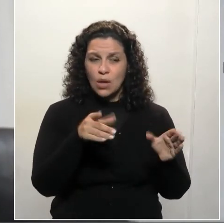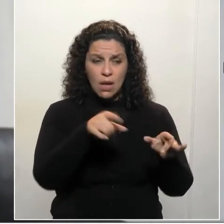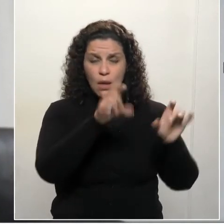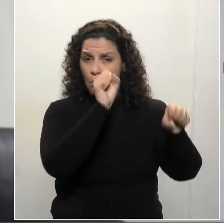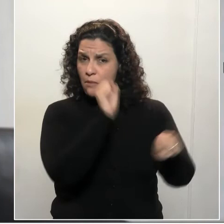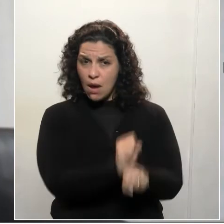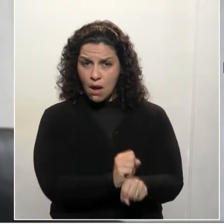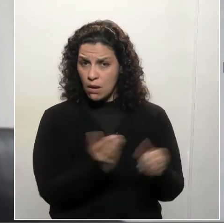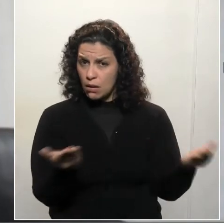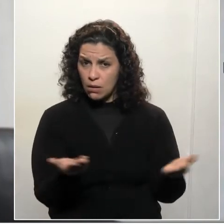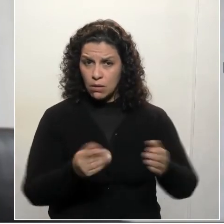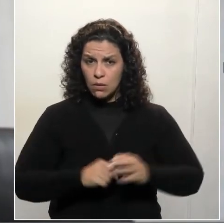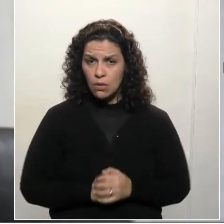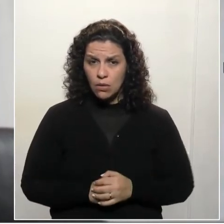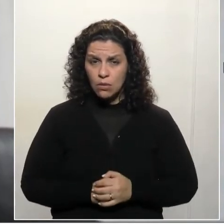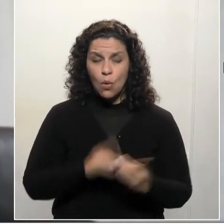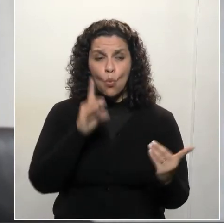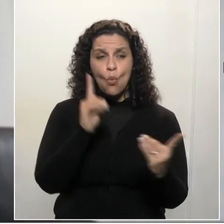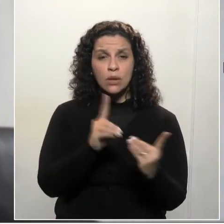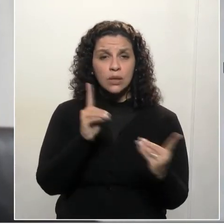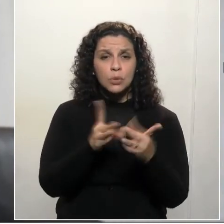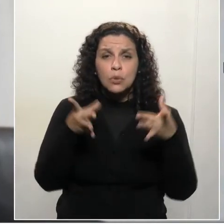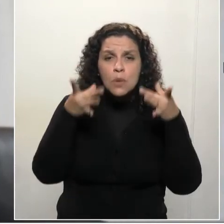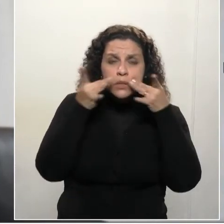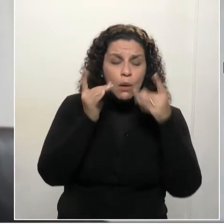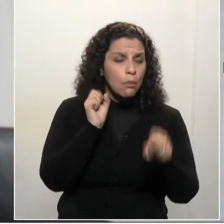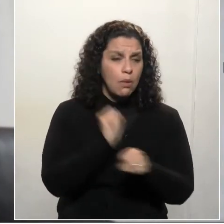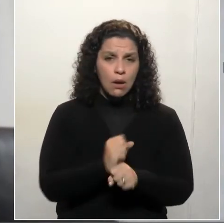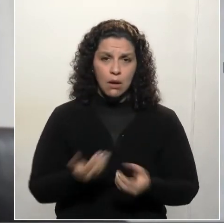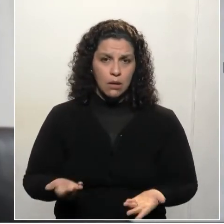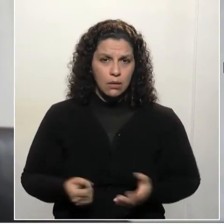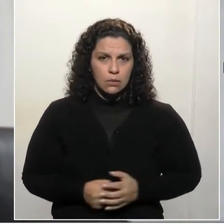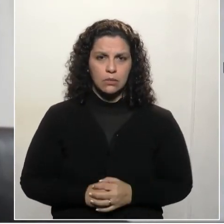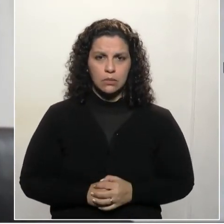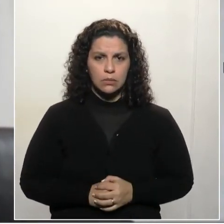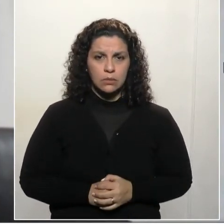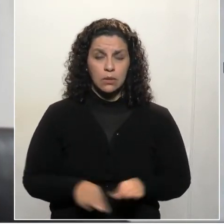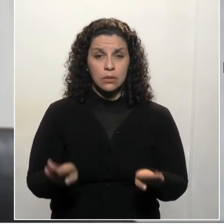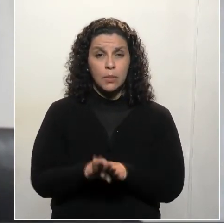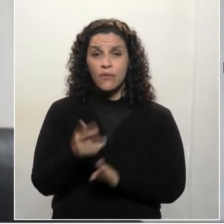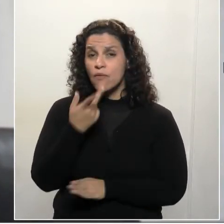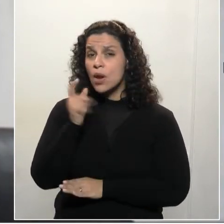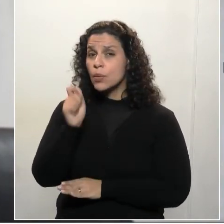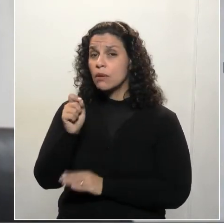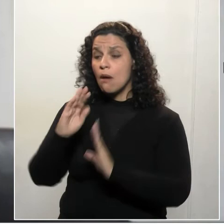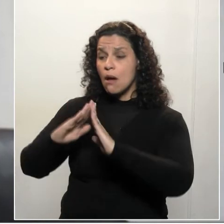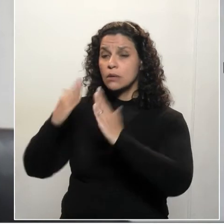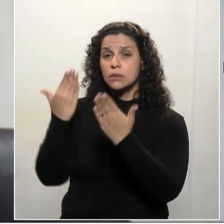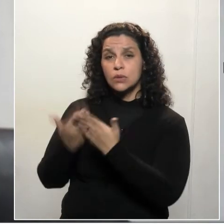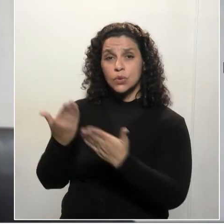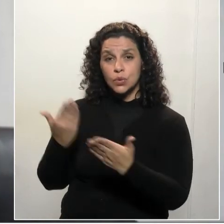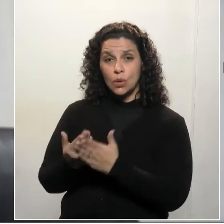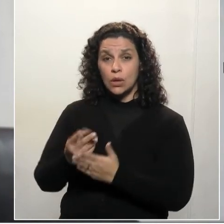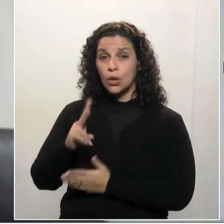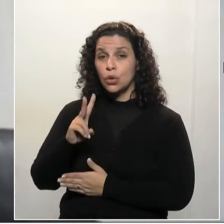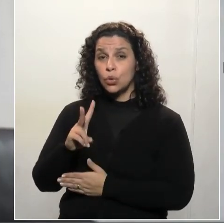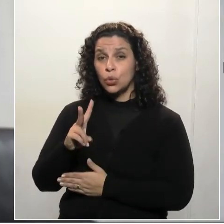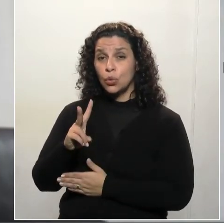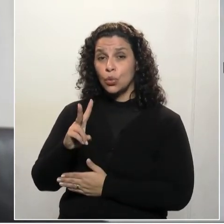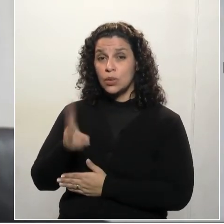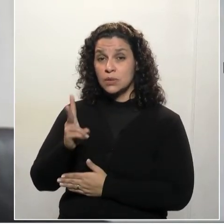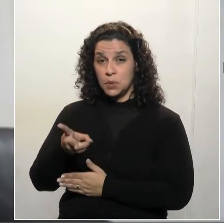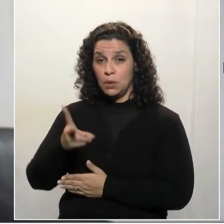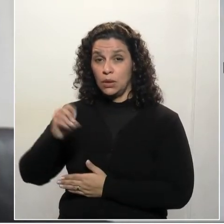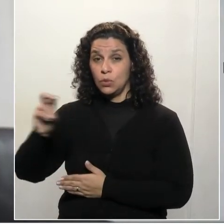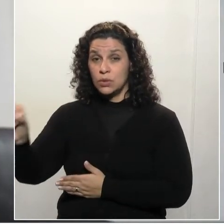dispensado nesse momento, o atendimento presencial. Eu vou citar, por exemplo, as escolas. São 2.200 escolas